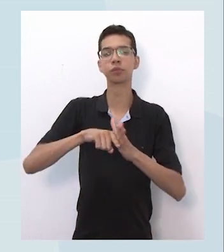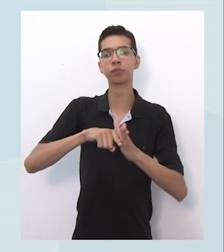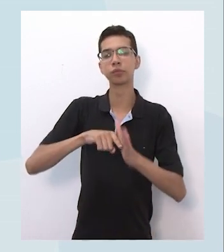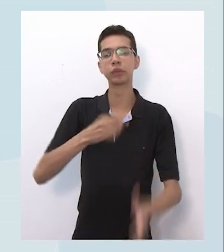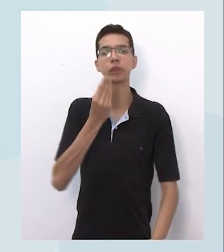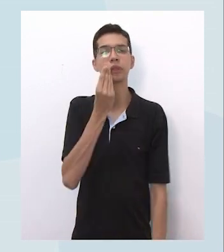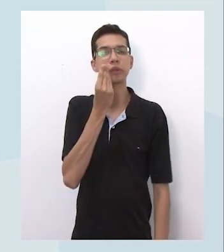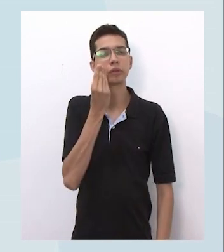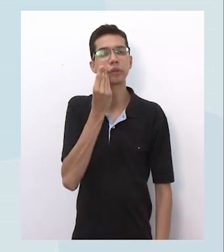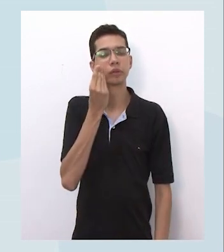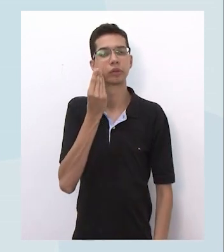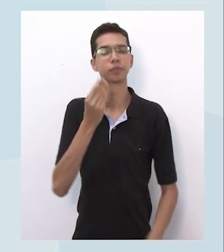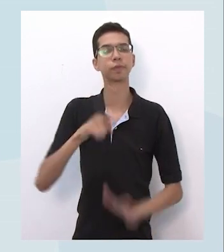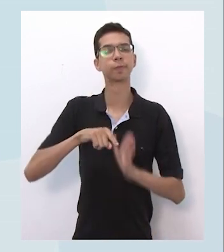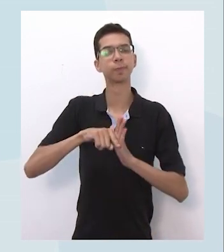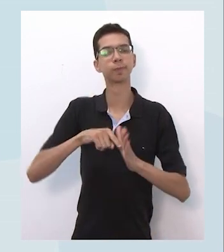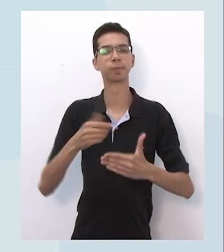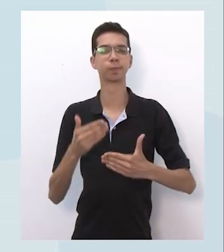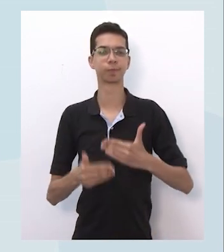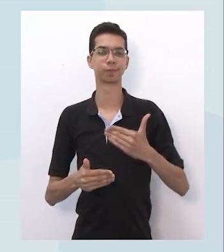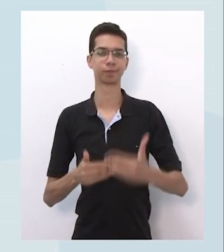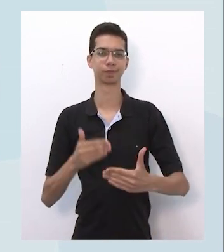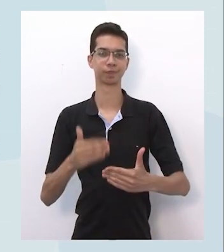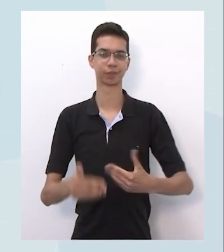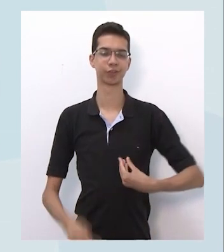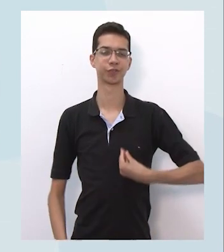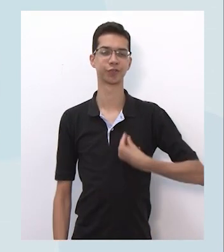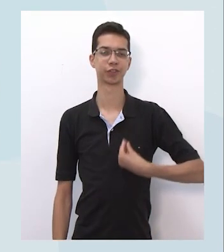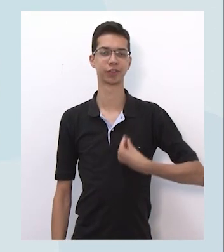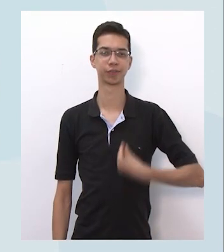processos. Próximo slide, por favor.